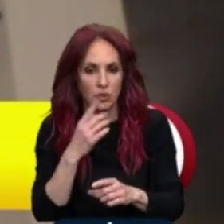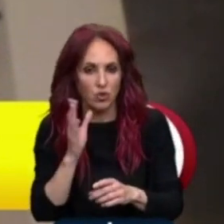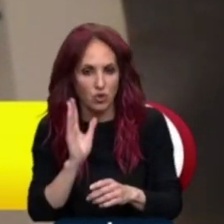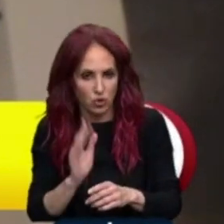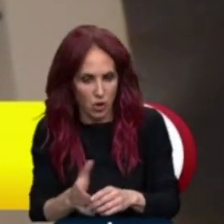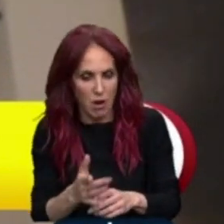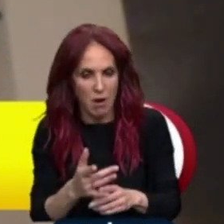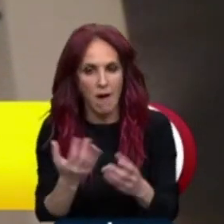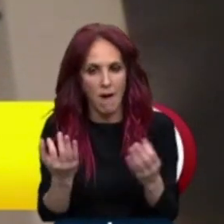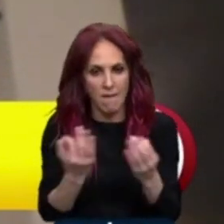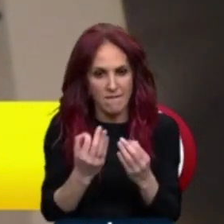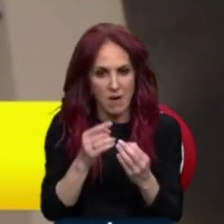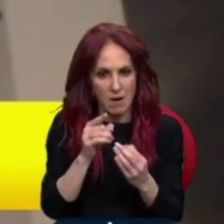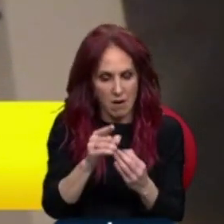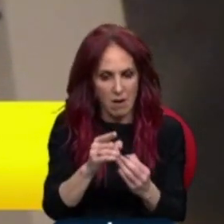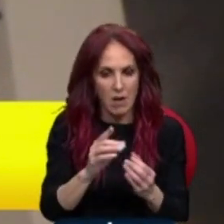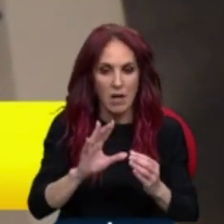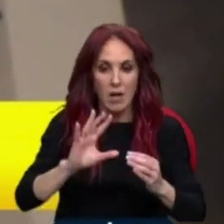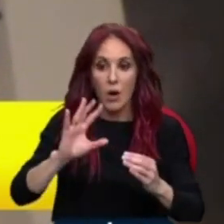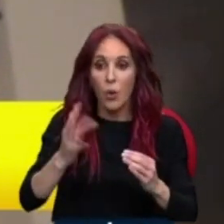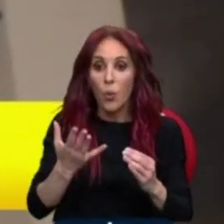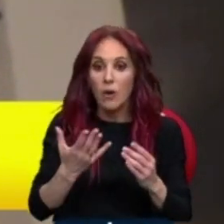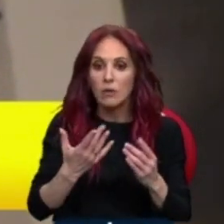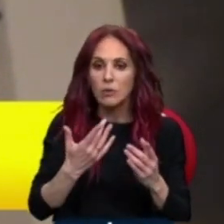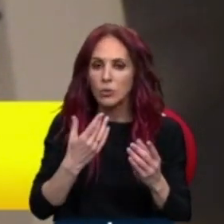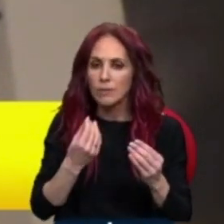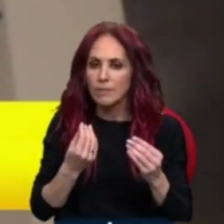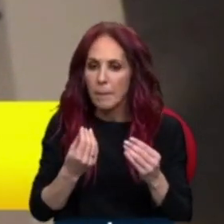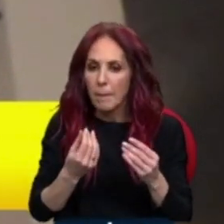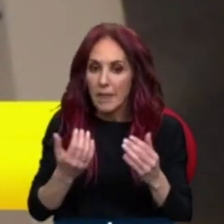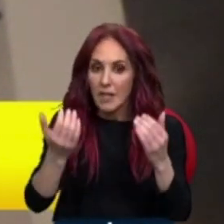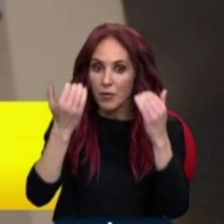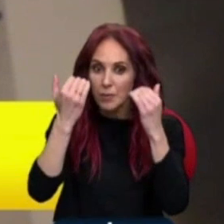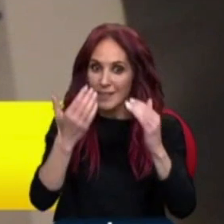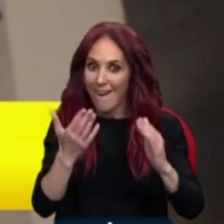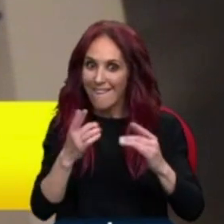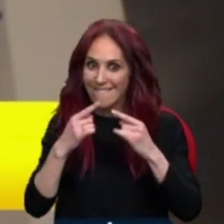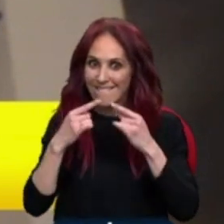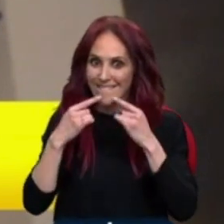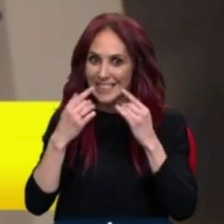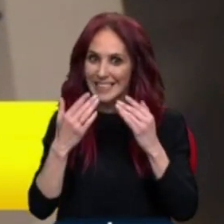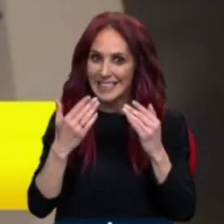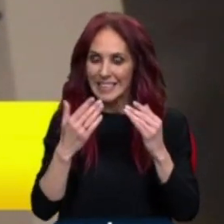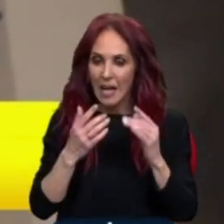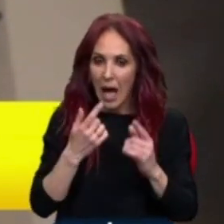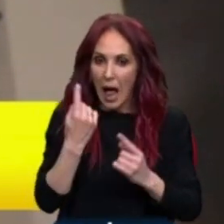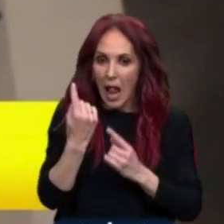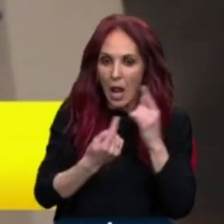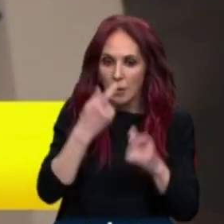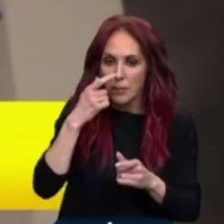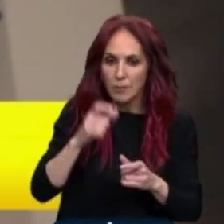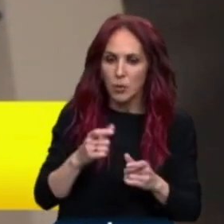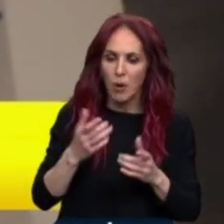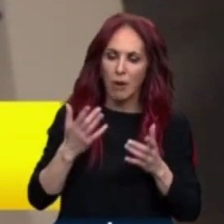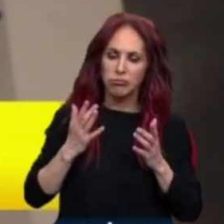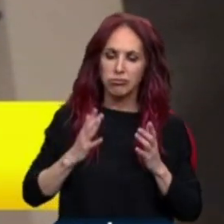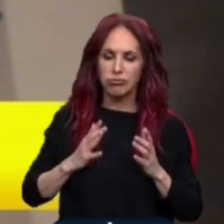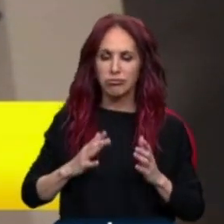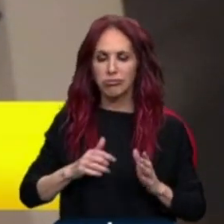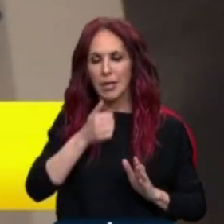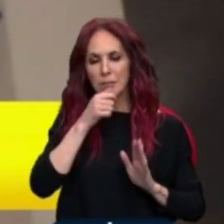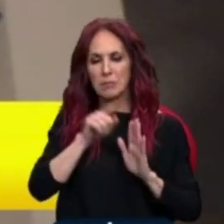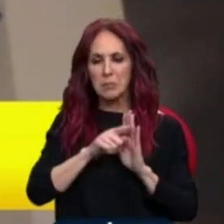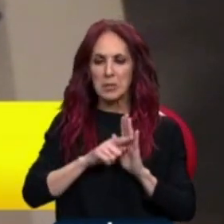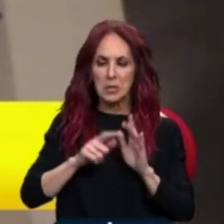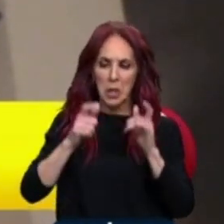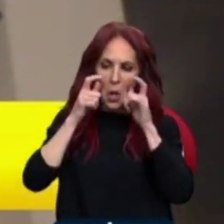sabemos que é assim, que sempre que se dá uma notícia mais animadora, há pessoas que relaxam nas medidas de